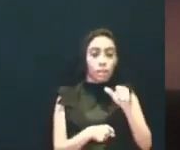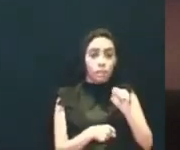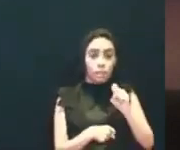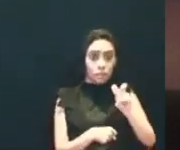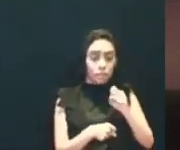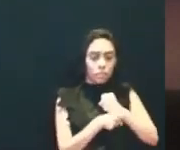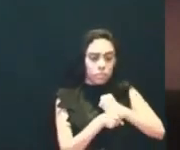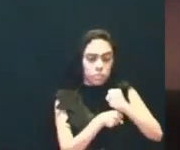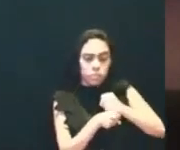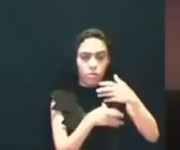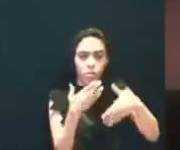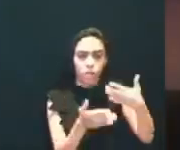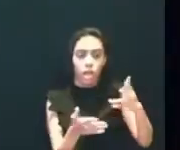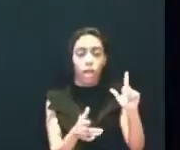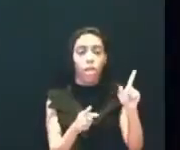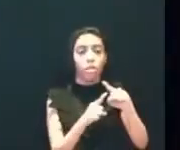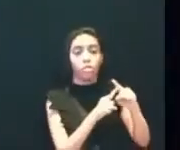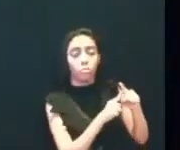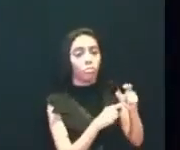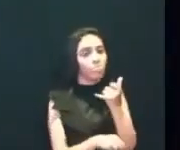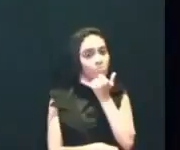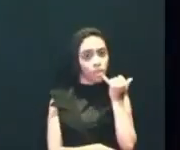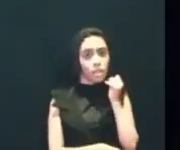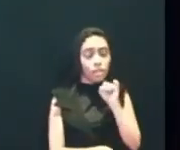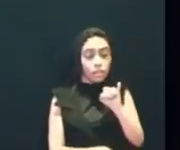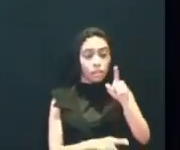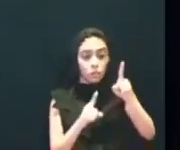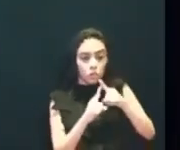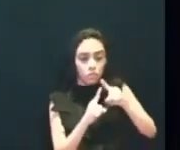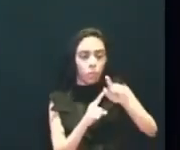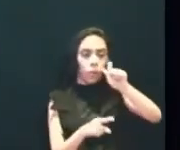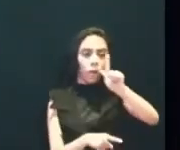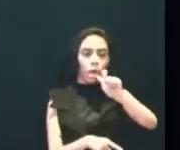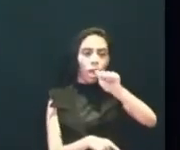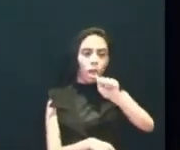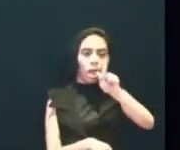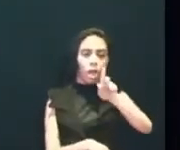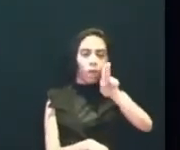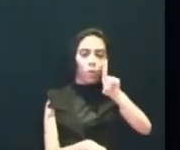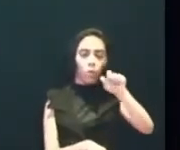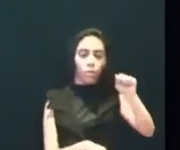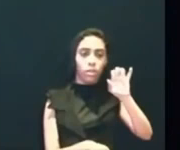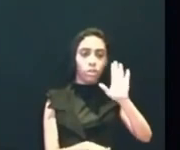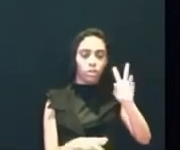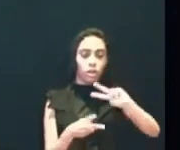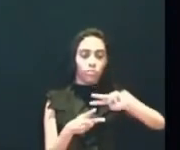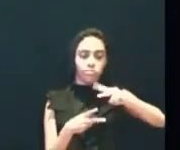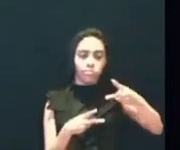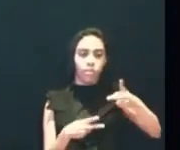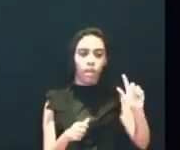depende do tipo de leucemia, viu, Ivoneide? Uma leucemia aguda, 15 anos depois de um transplante